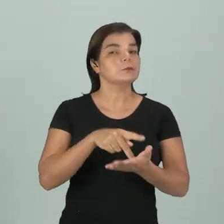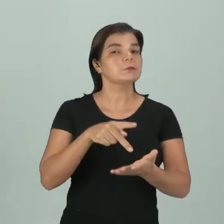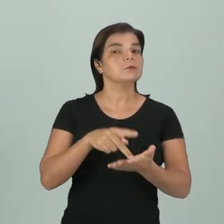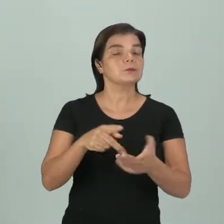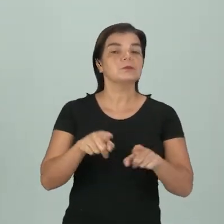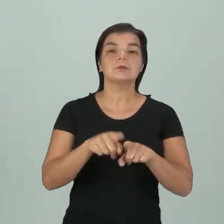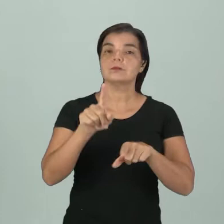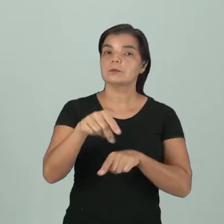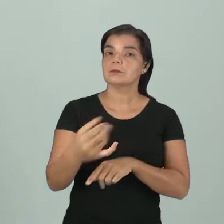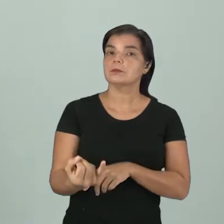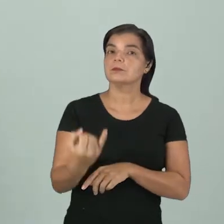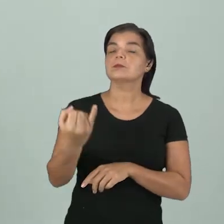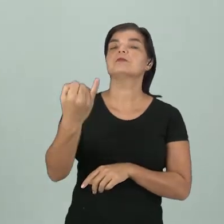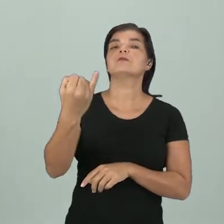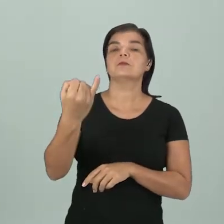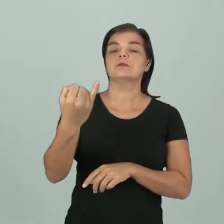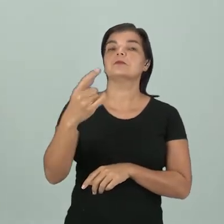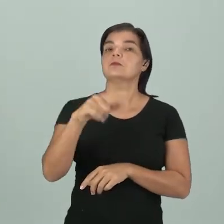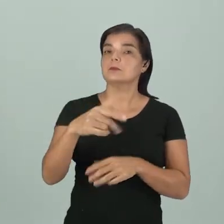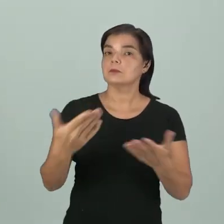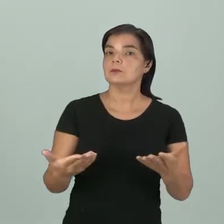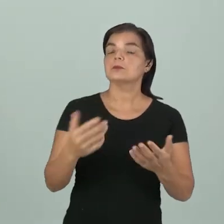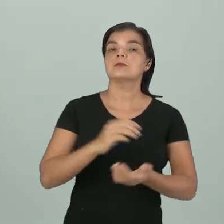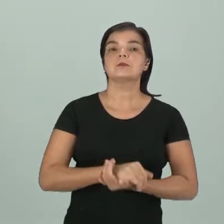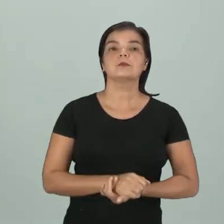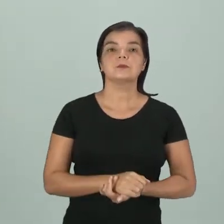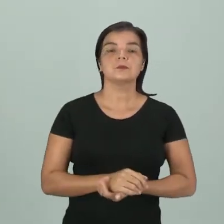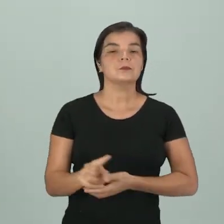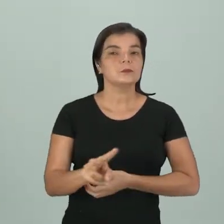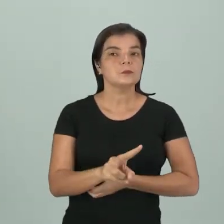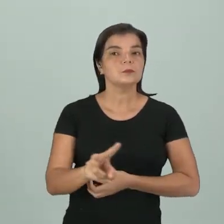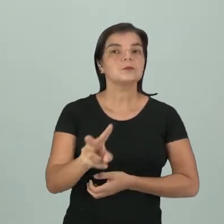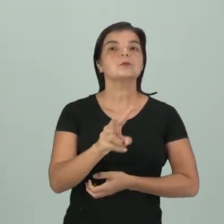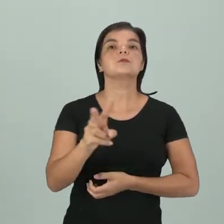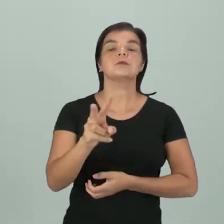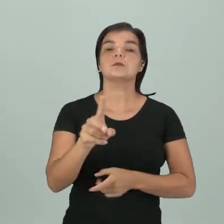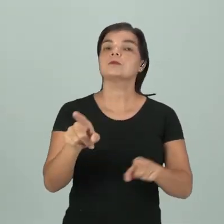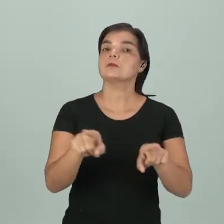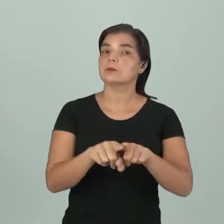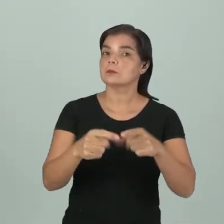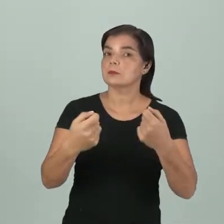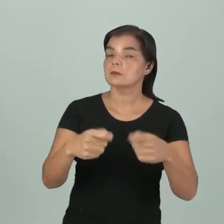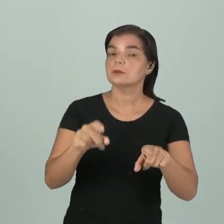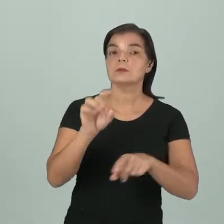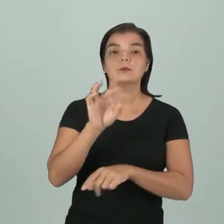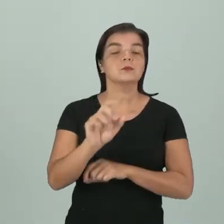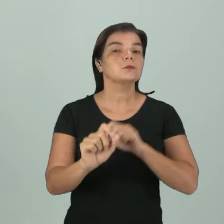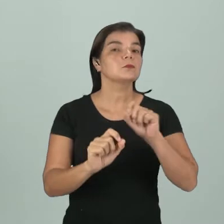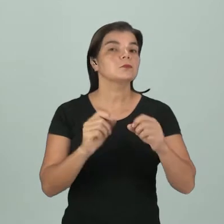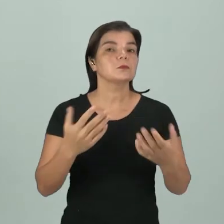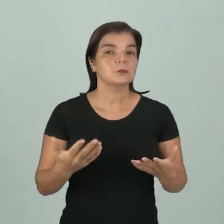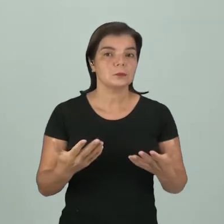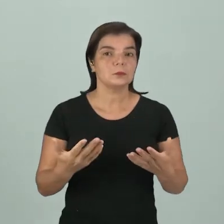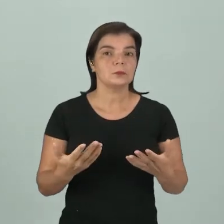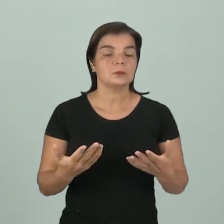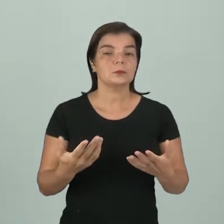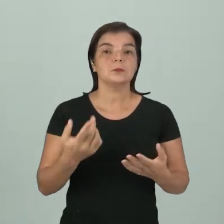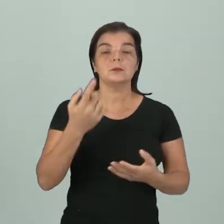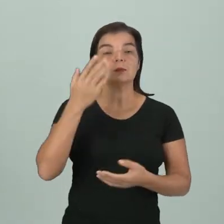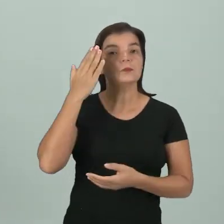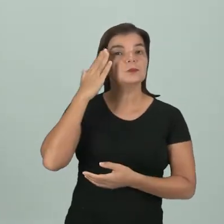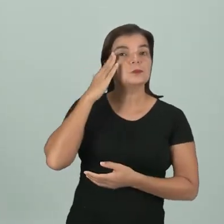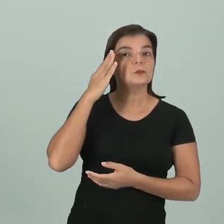Realmente é muito importante, realmente é muito valorizado e deve ser. Só que quando a